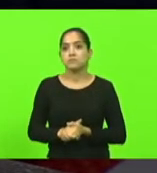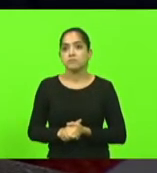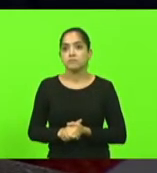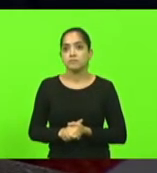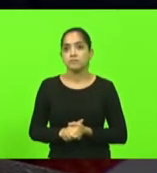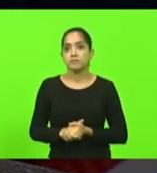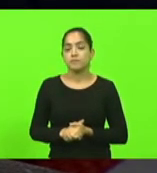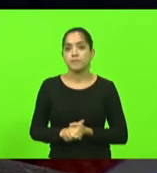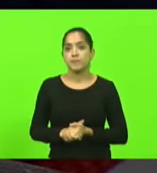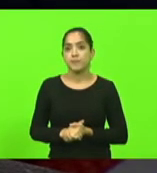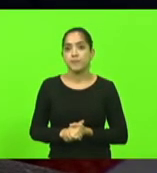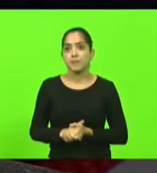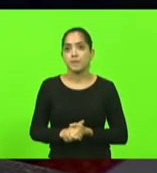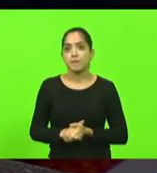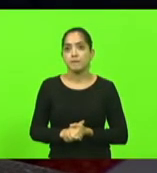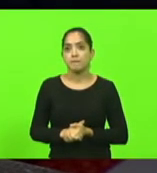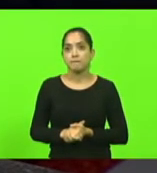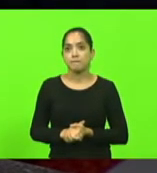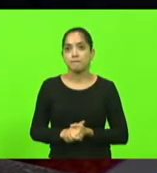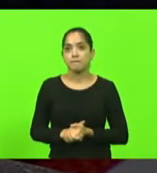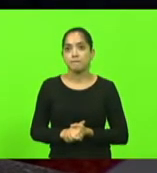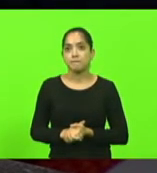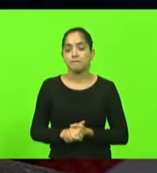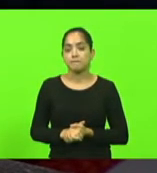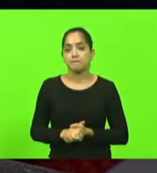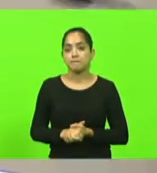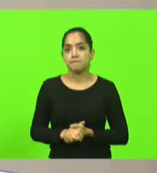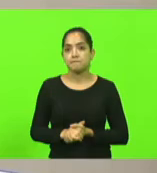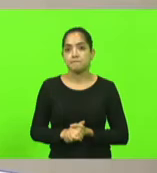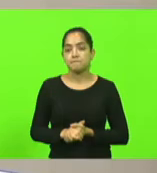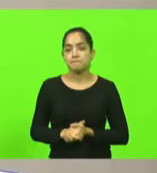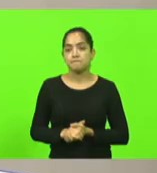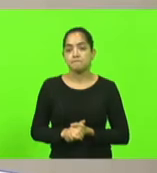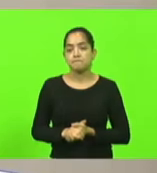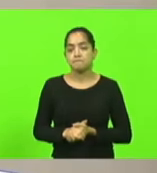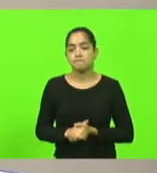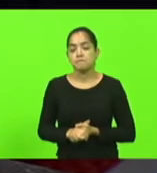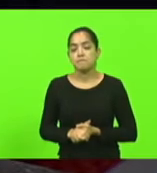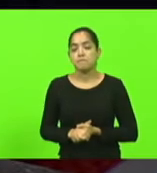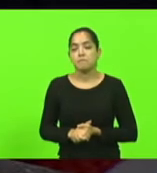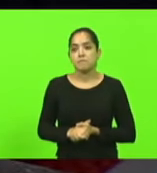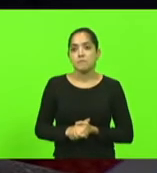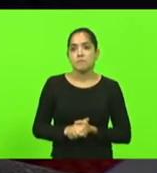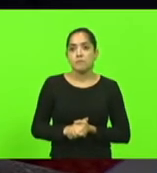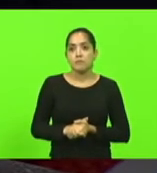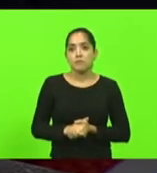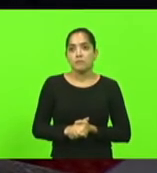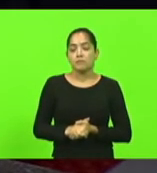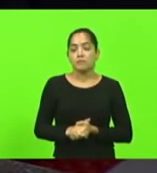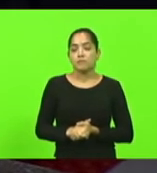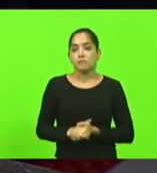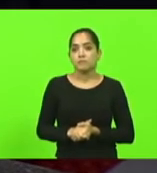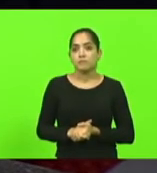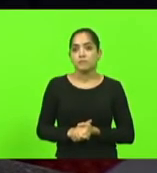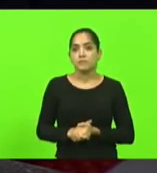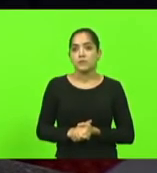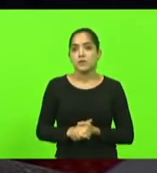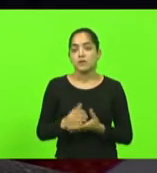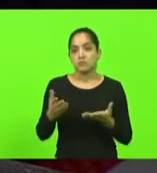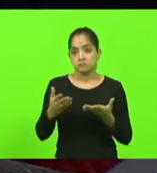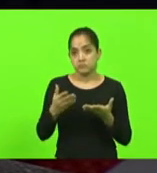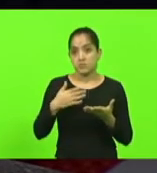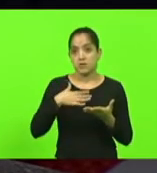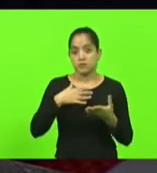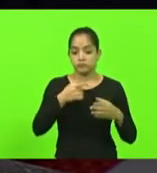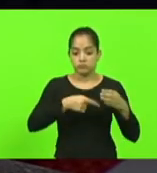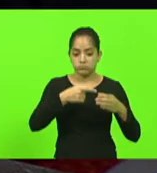Mais um minuto, deputado. Os trabalhos da Assembleia Legislativa, era isso. Faço, inclusive, na condição do presidente da Comissão de Saúde, porque